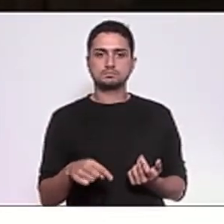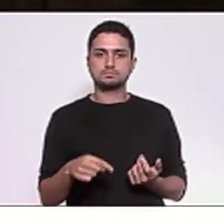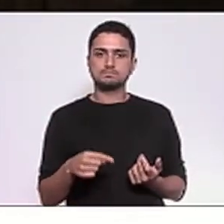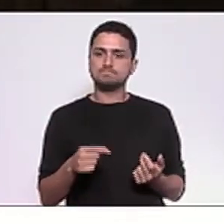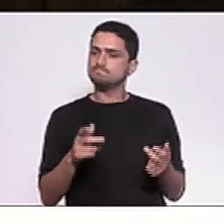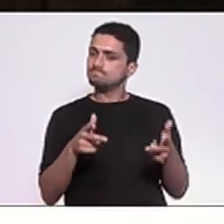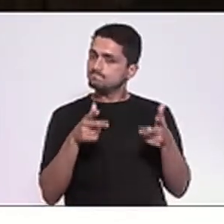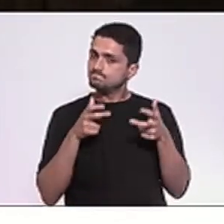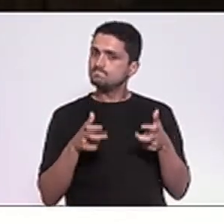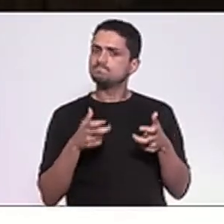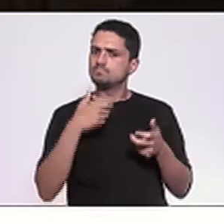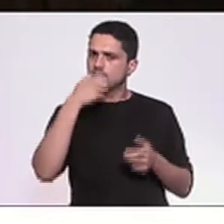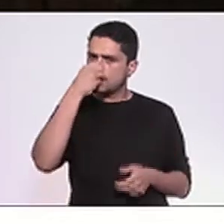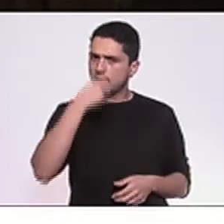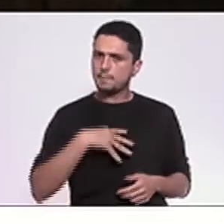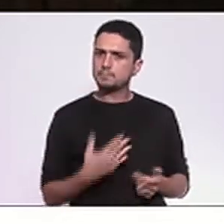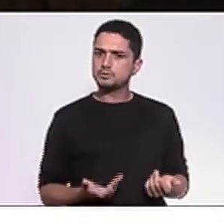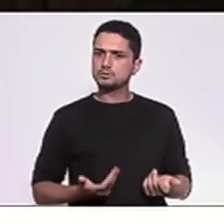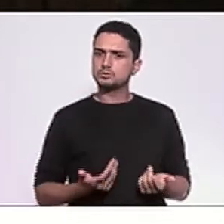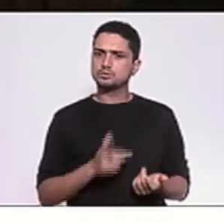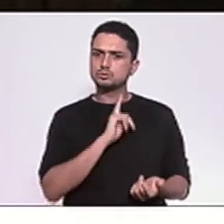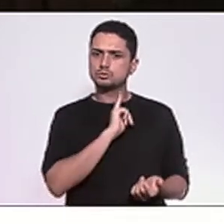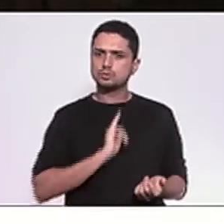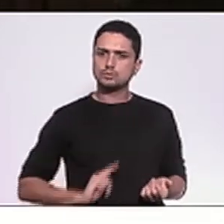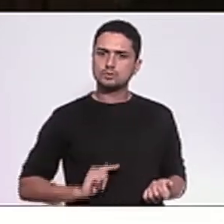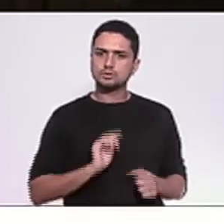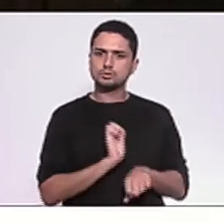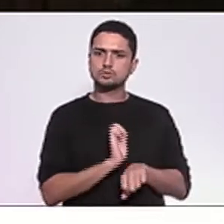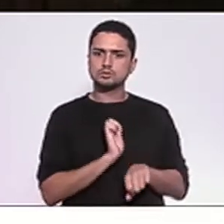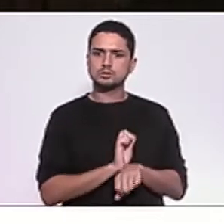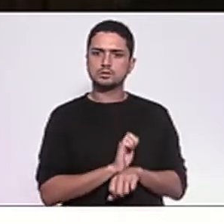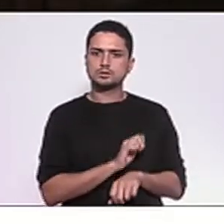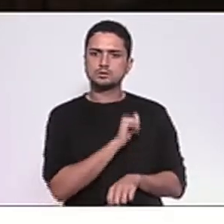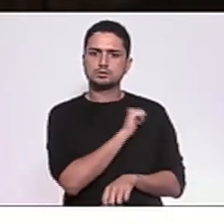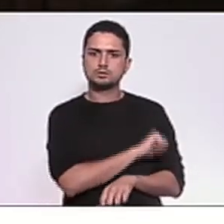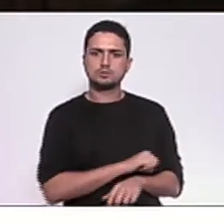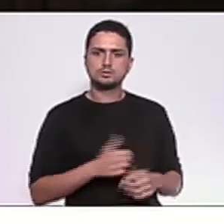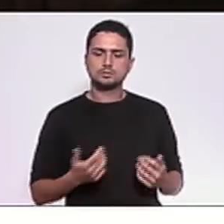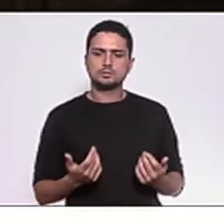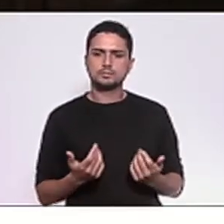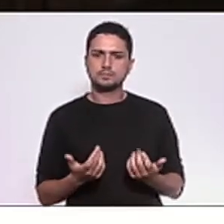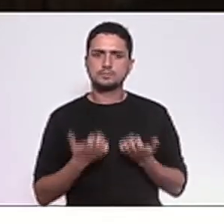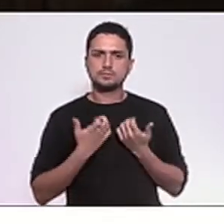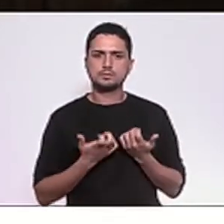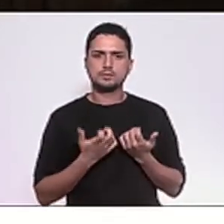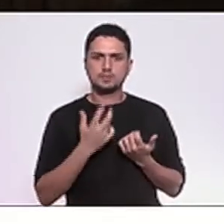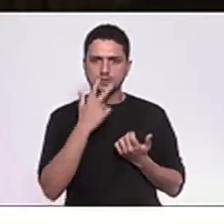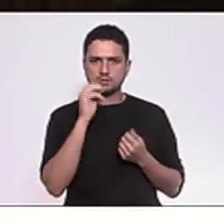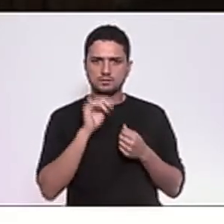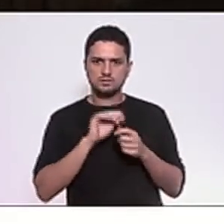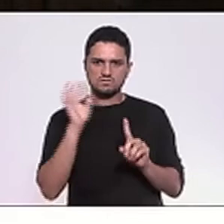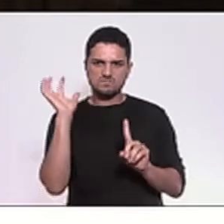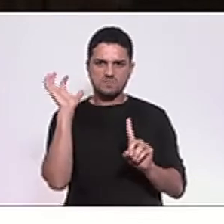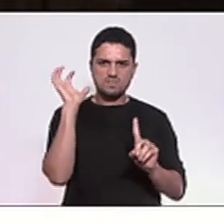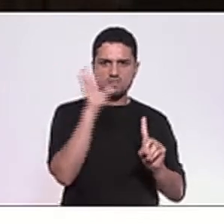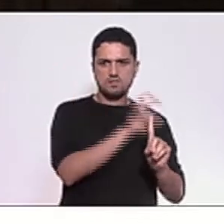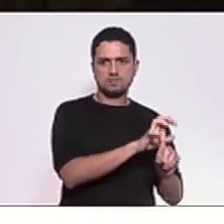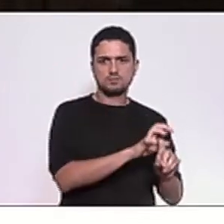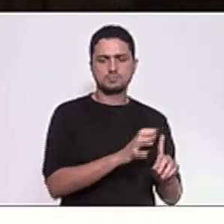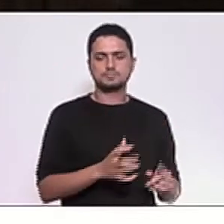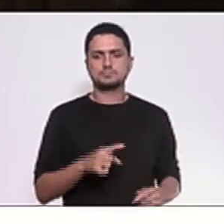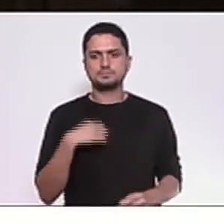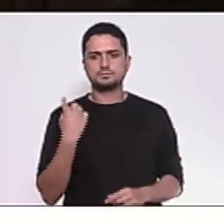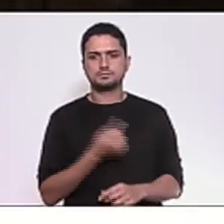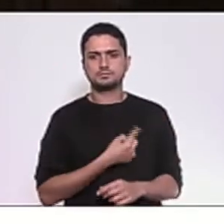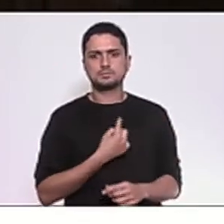observância do absurdo que o governador do Estado quer enfiar goela abaixo aos